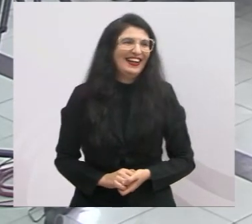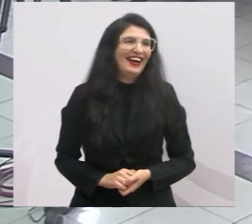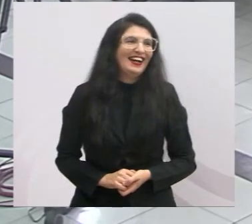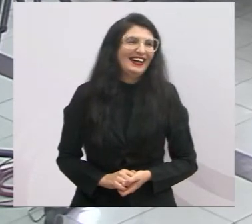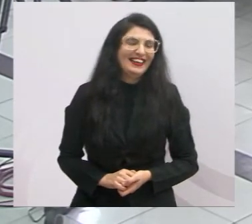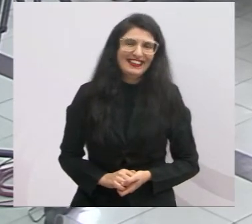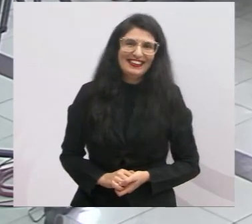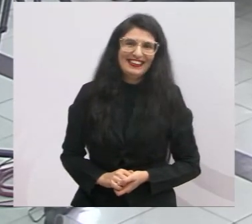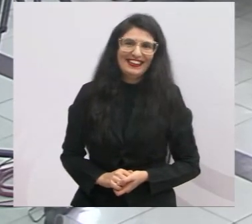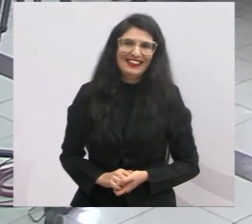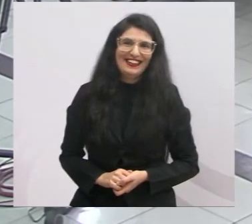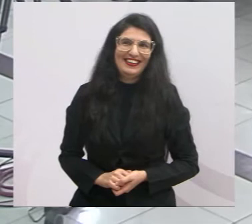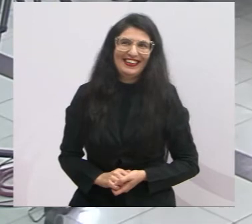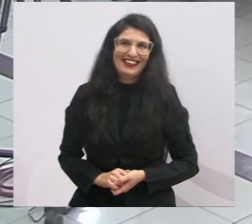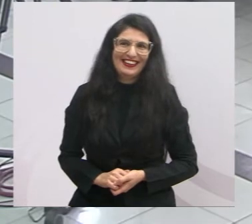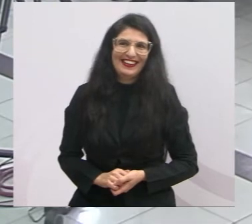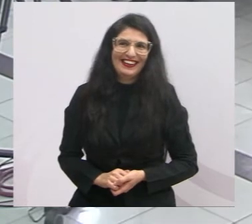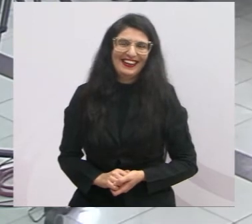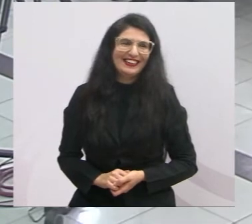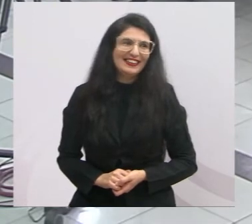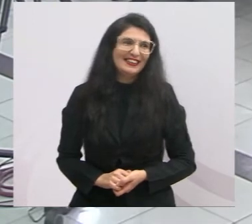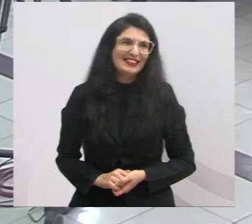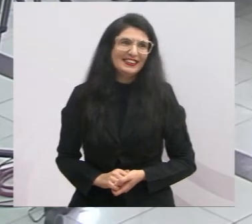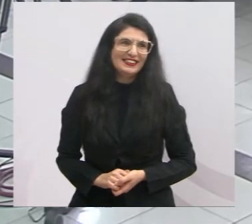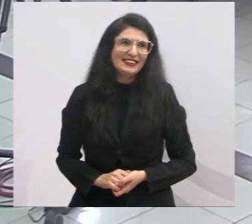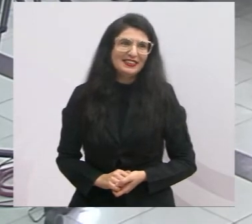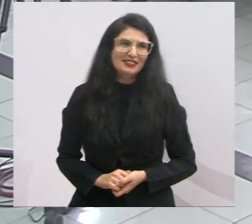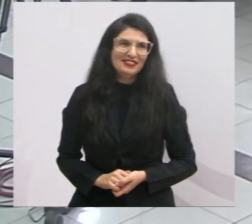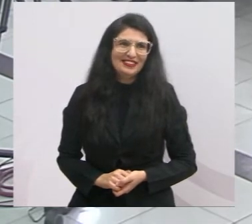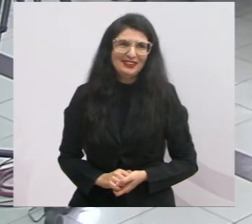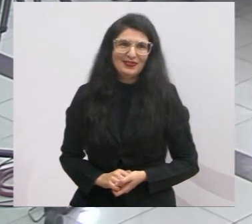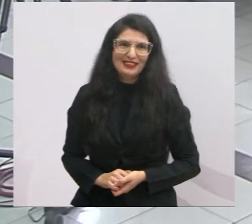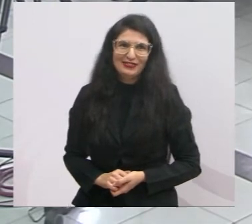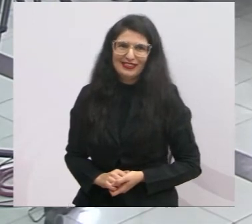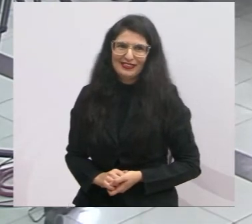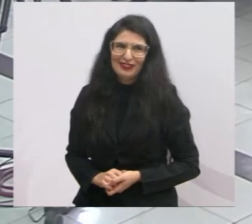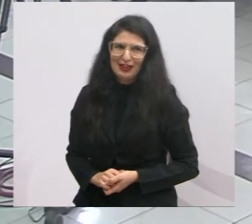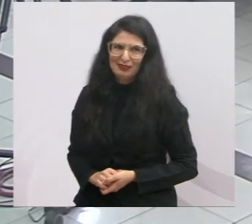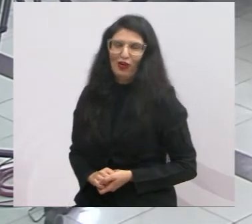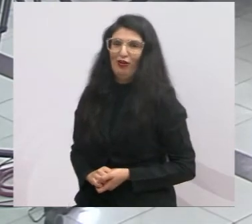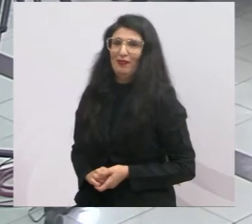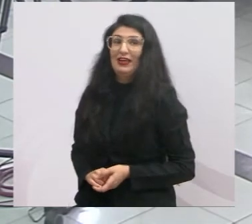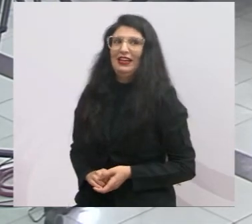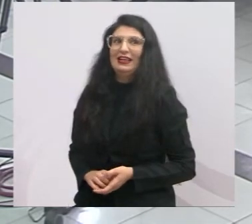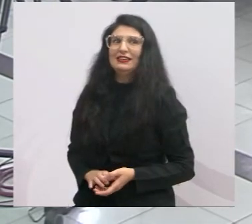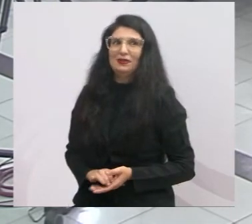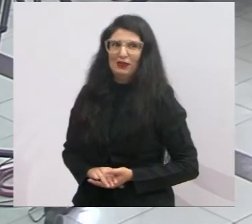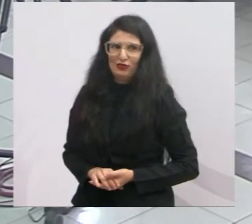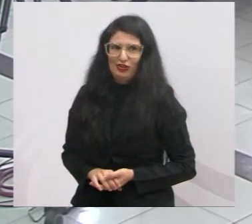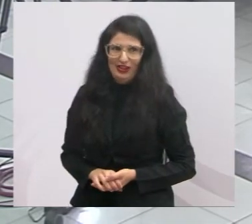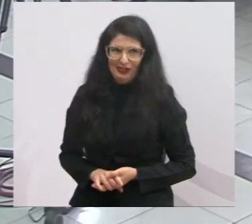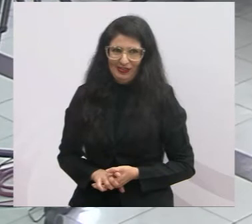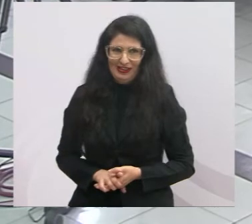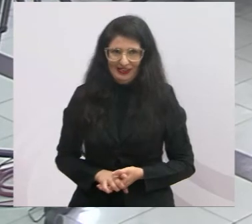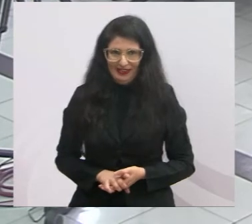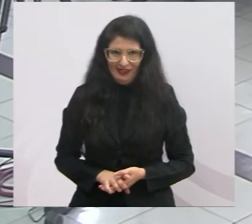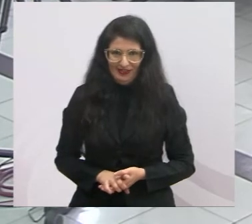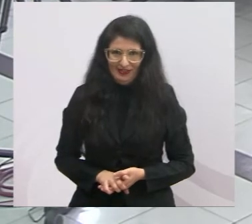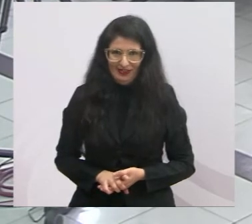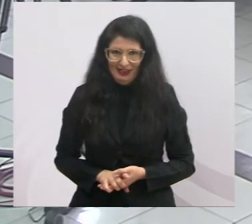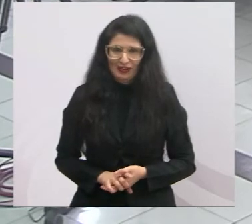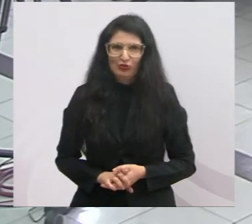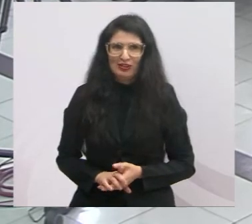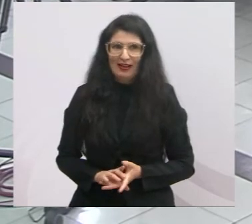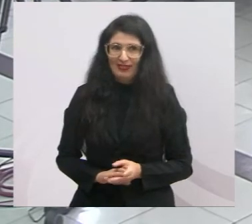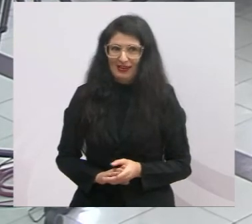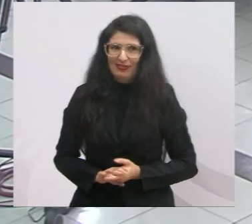postes de madeira existentes na Rua Bruxelas, em frente aos números 297 e 326, no Jardim Colônia, em